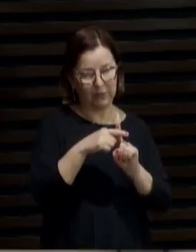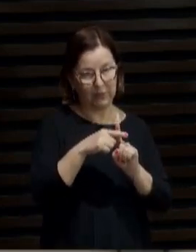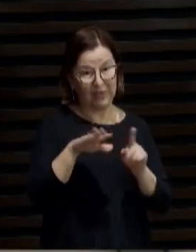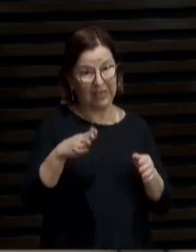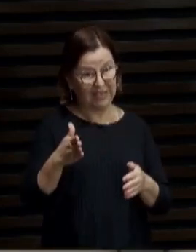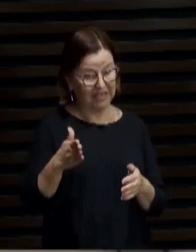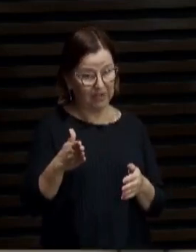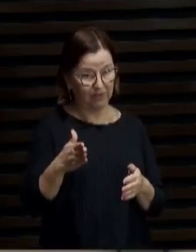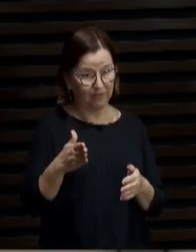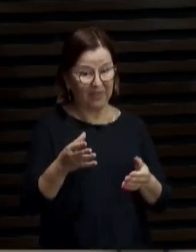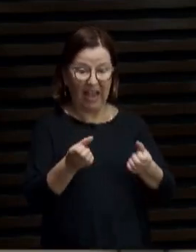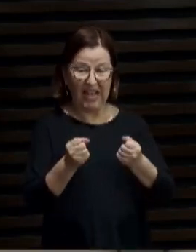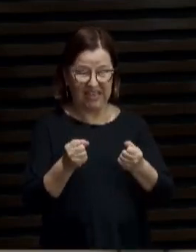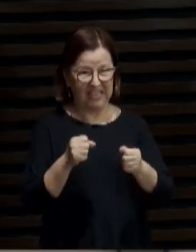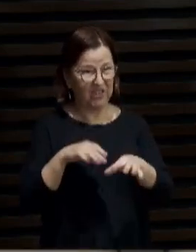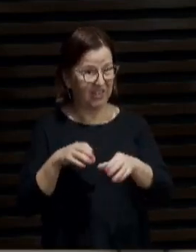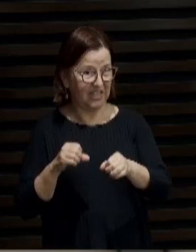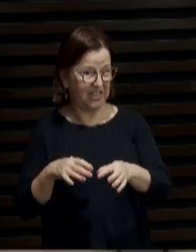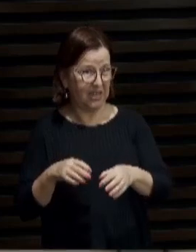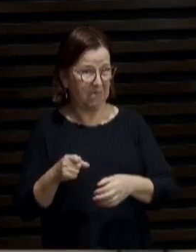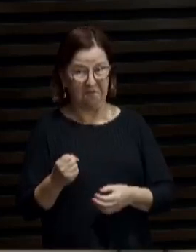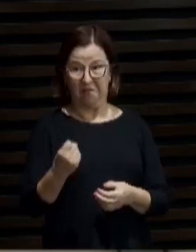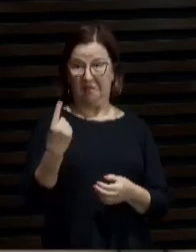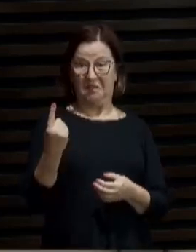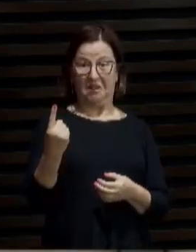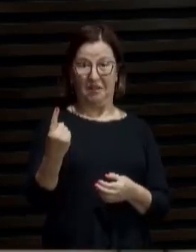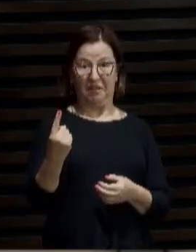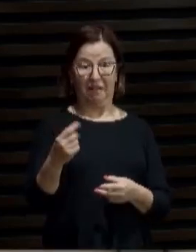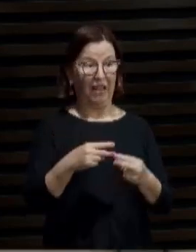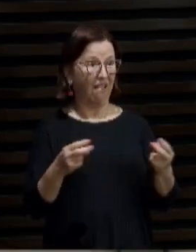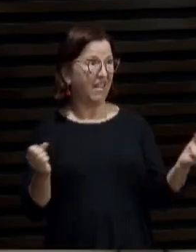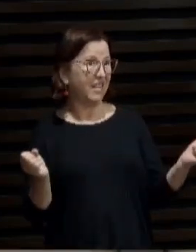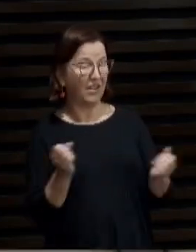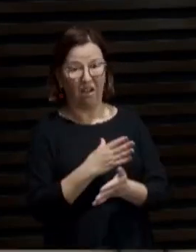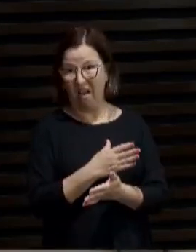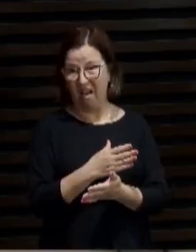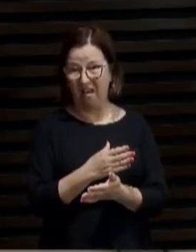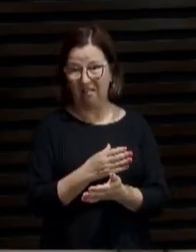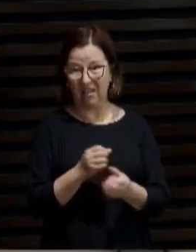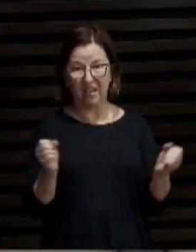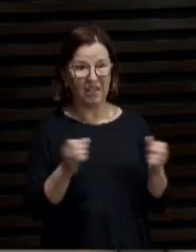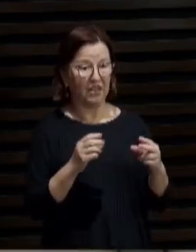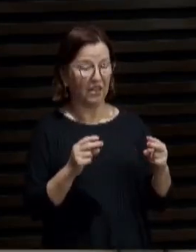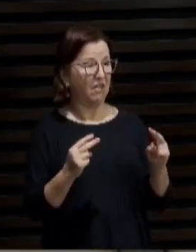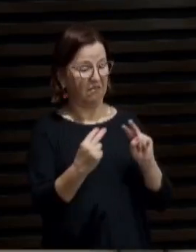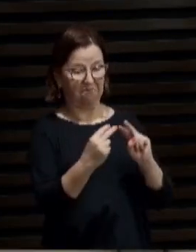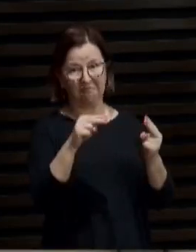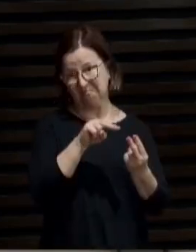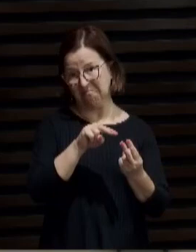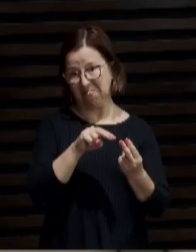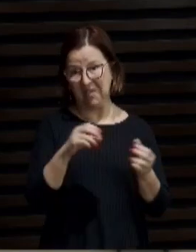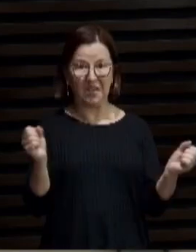por doutrinas estranhas, por novidades, novas perspectivas disso, novas perspectivas daquilo, novidades.